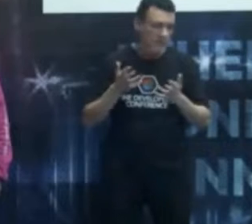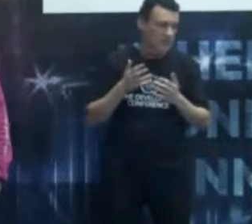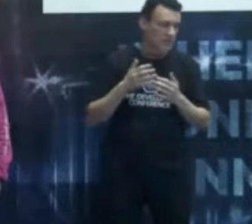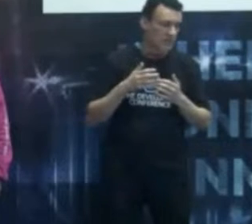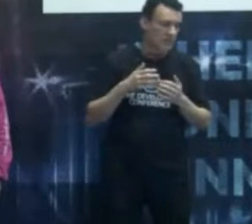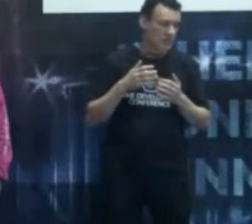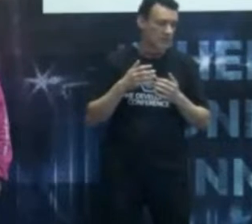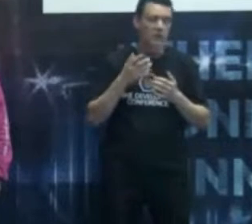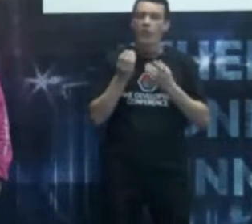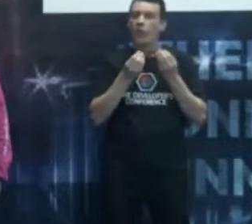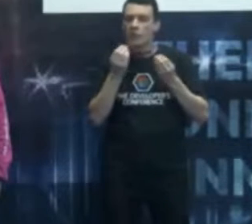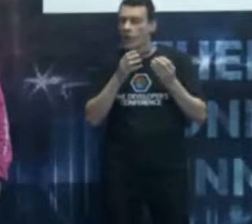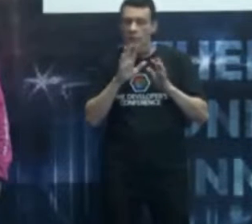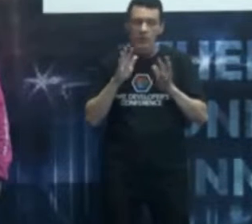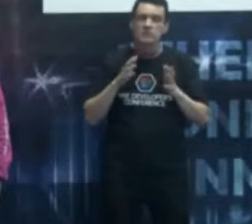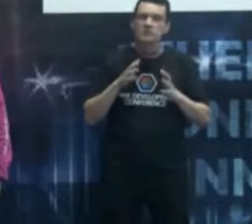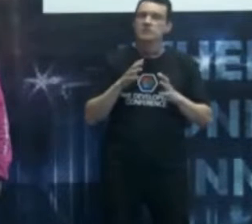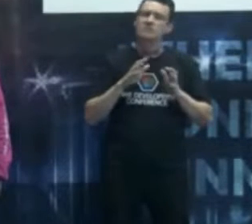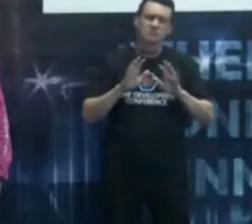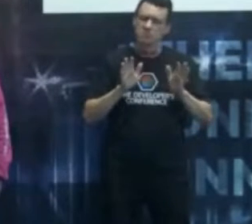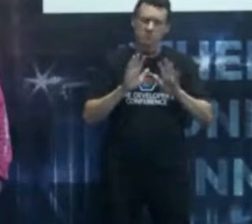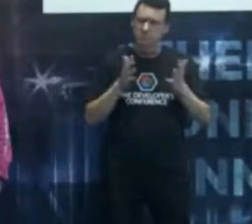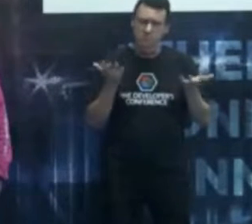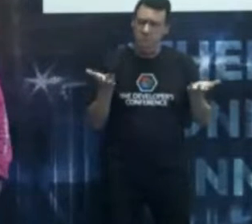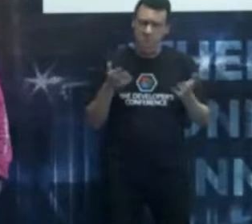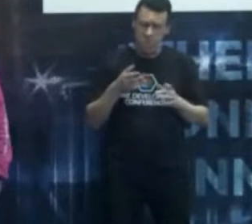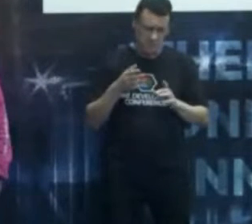que tá? Ixi, Paula, não, meu Deus, eu bato nisso desde que eu